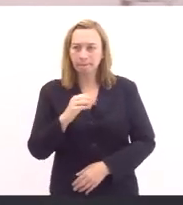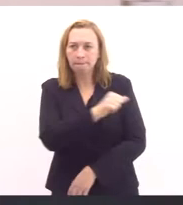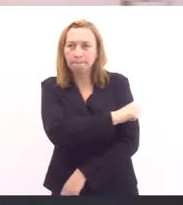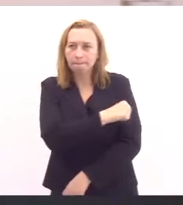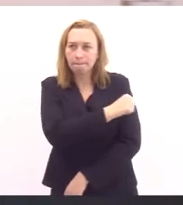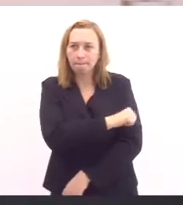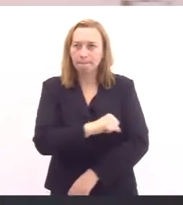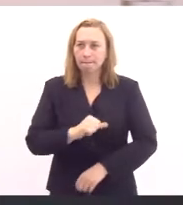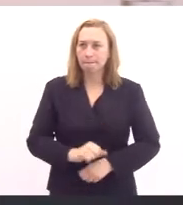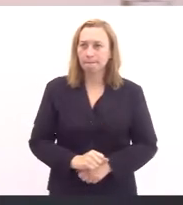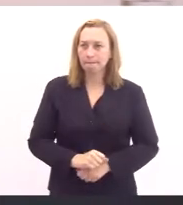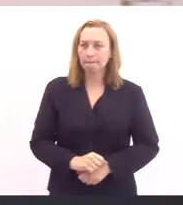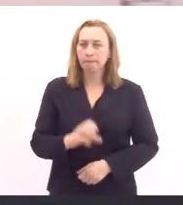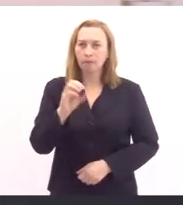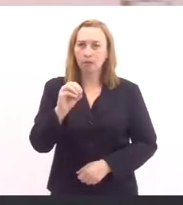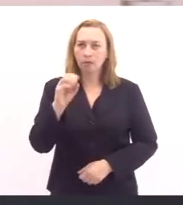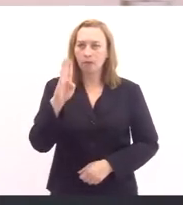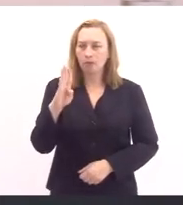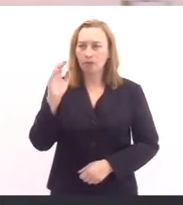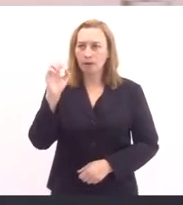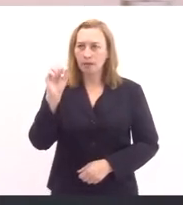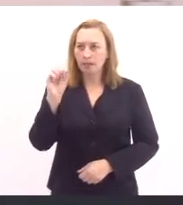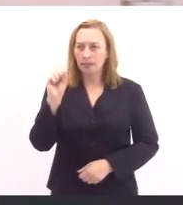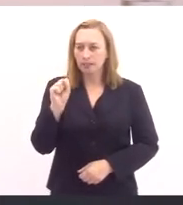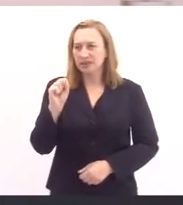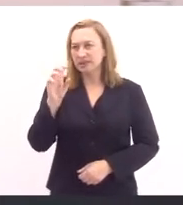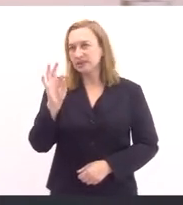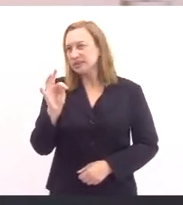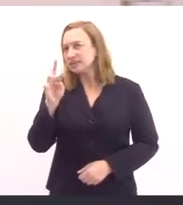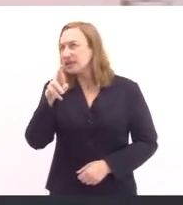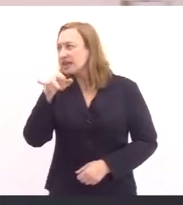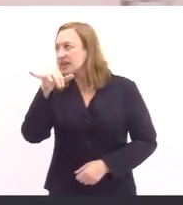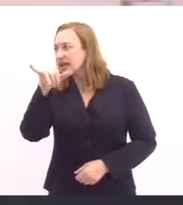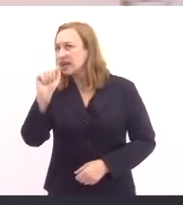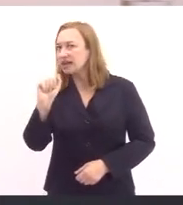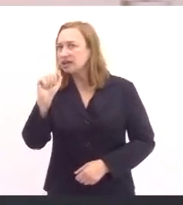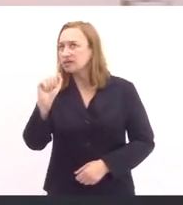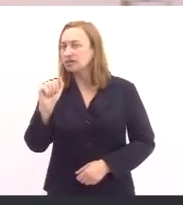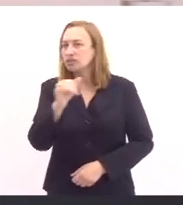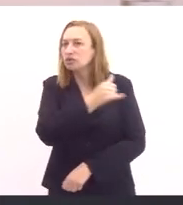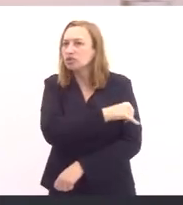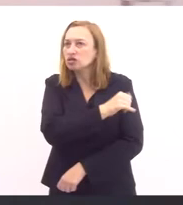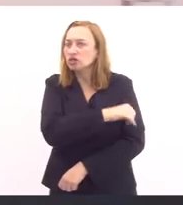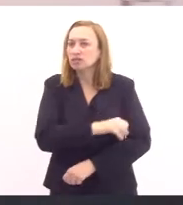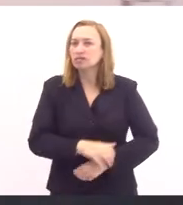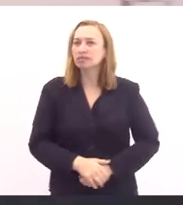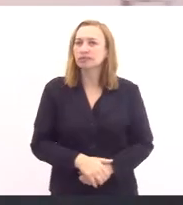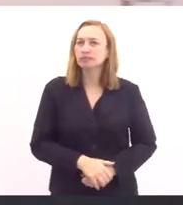obstétrica do Rio de Janeiro haviam o RJ